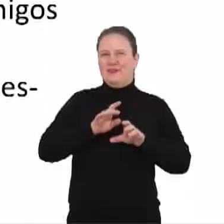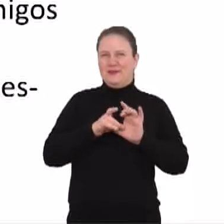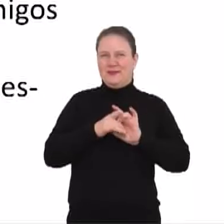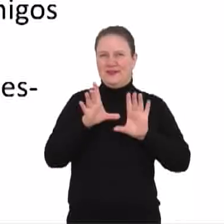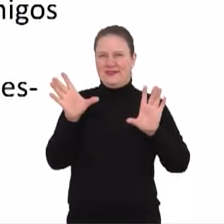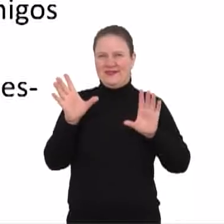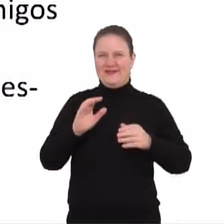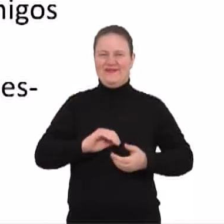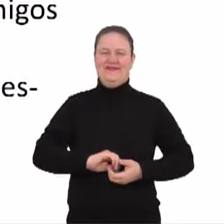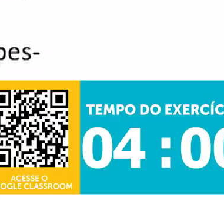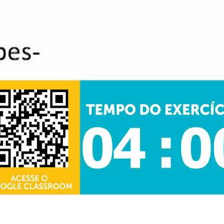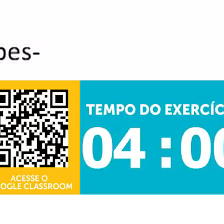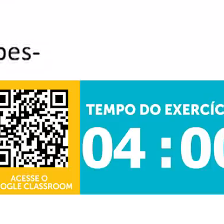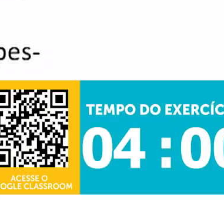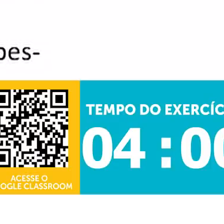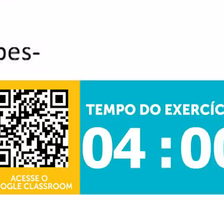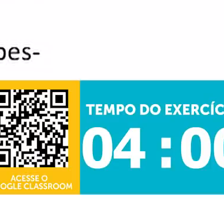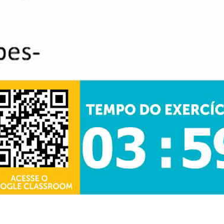isso.